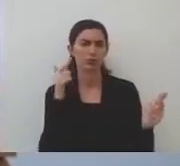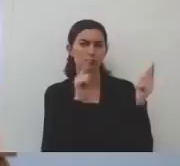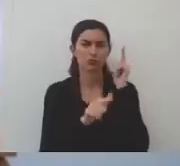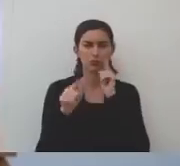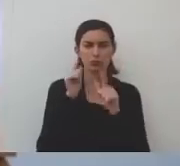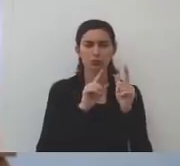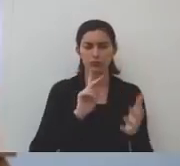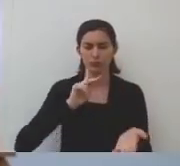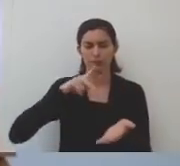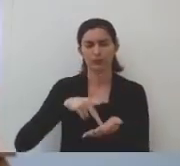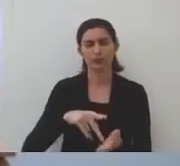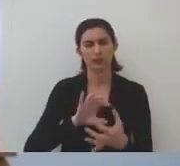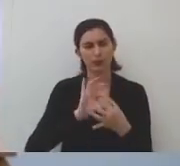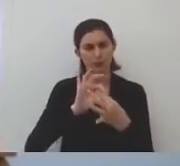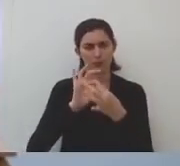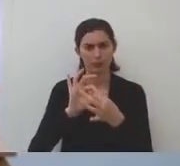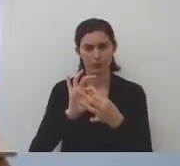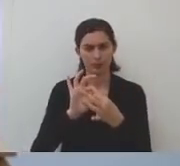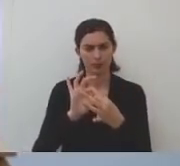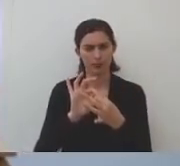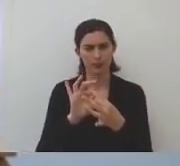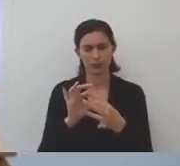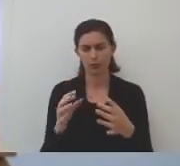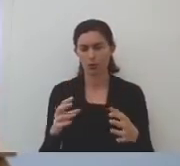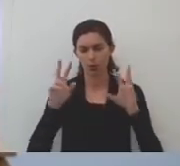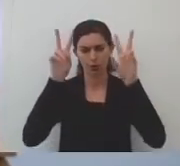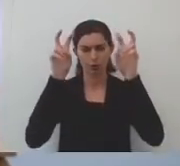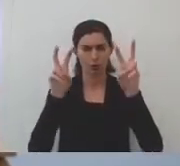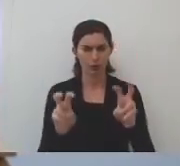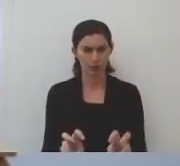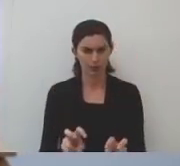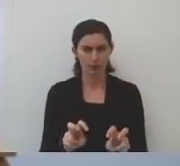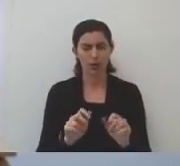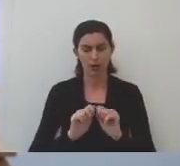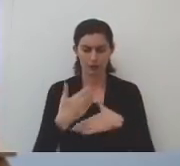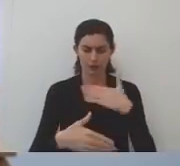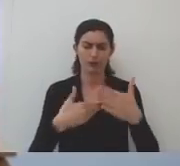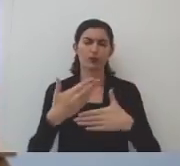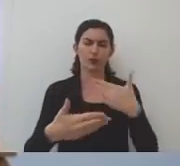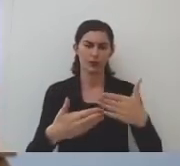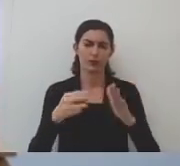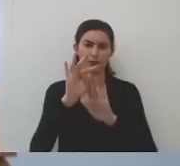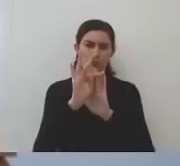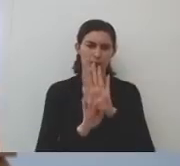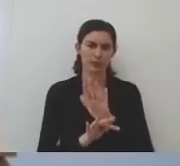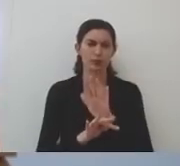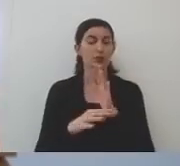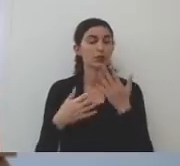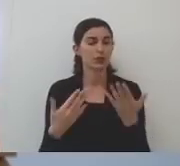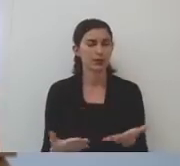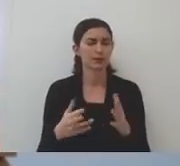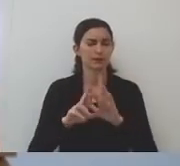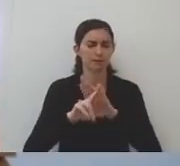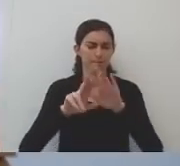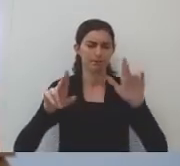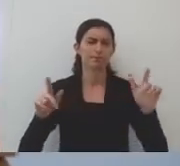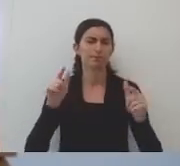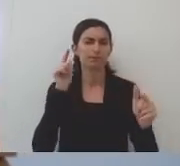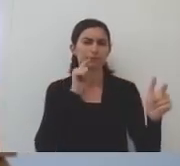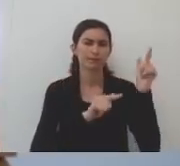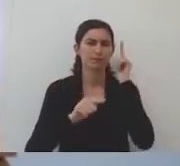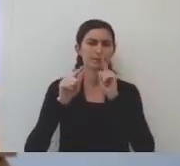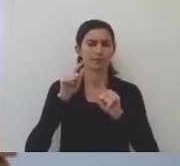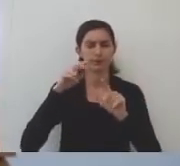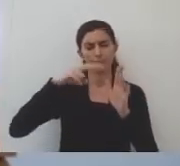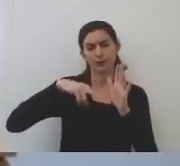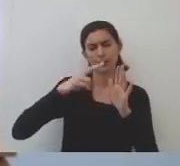conseguiu realmente unir os tópicos e dar clareza no nosso texto? E isso muitas vezes a gente consegue lendo